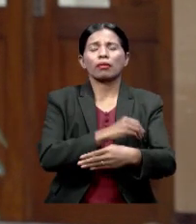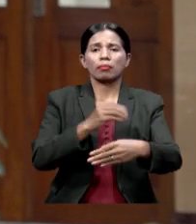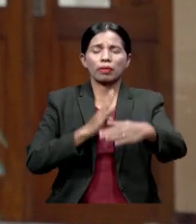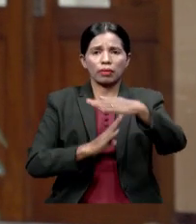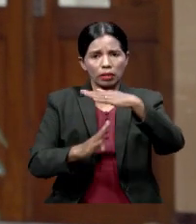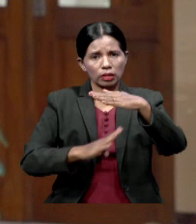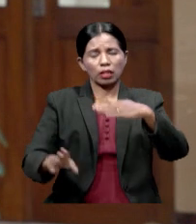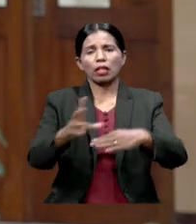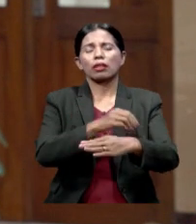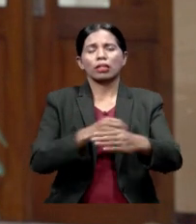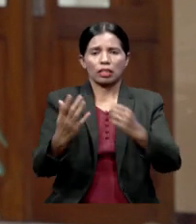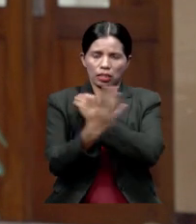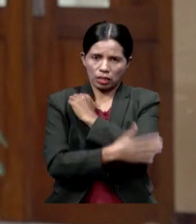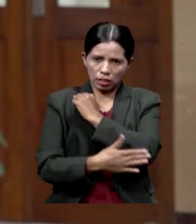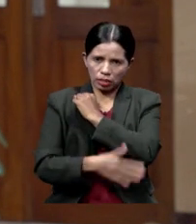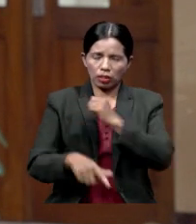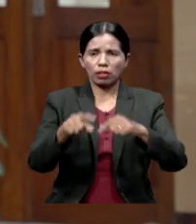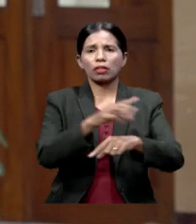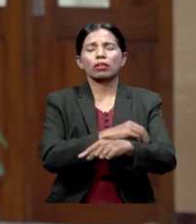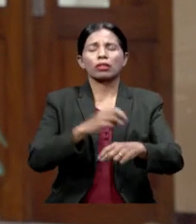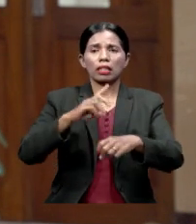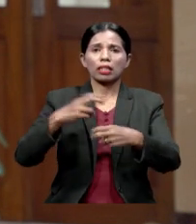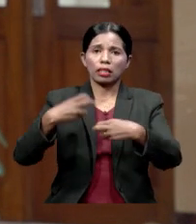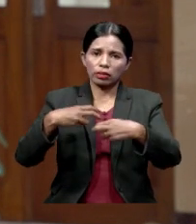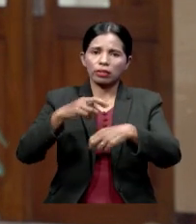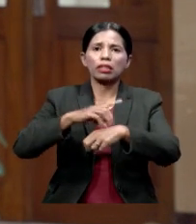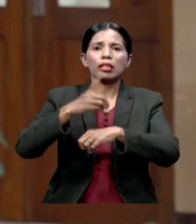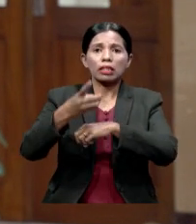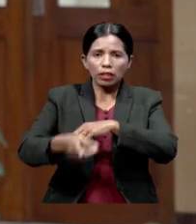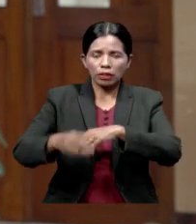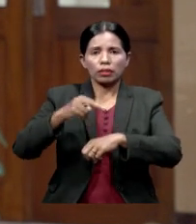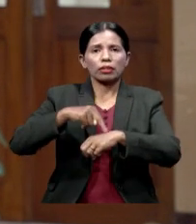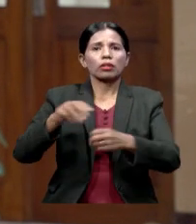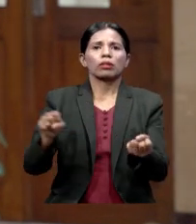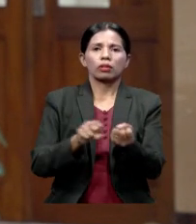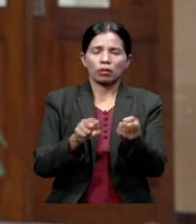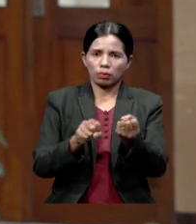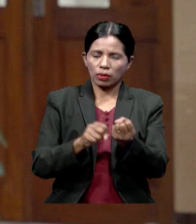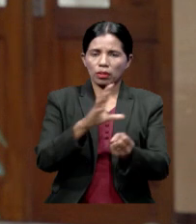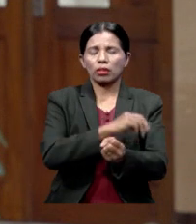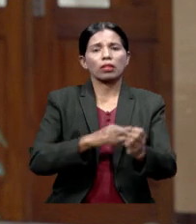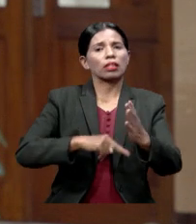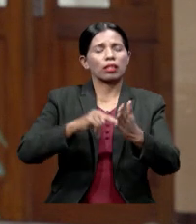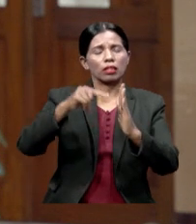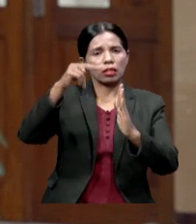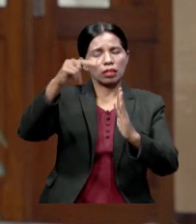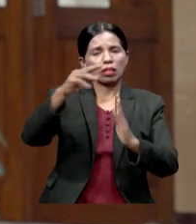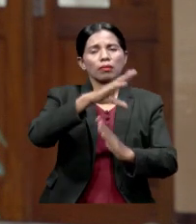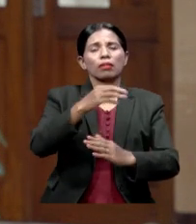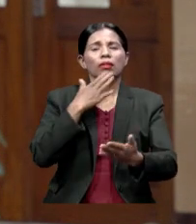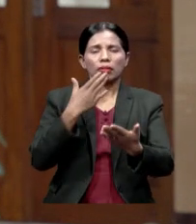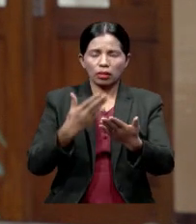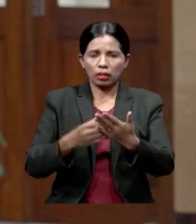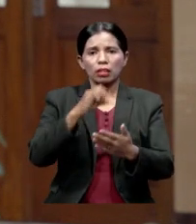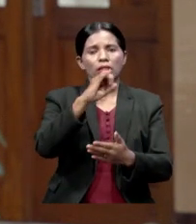tráfico humano e renação gestão risco desastre naturais inclui apoia nível mobilidade no aspecto seluk nebe